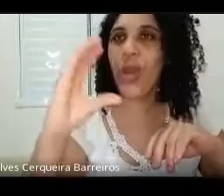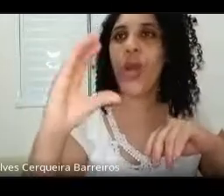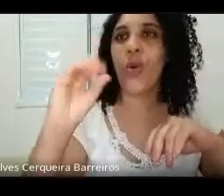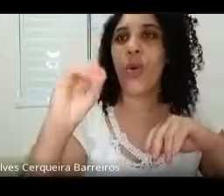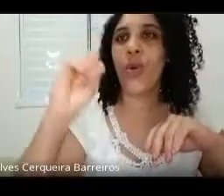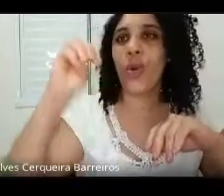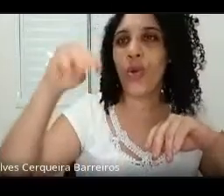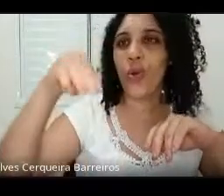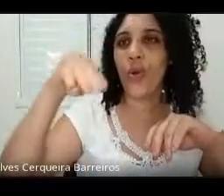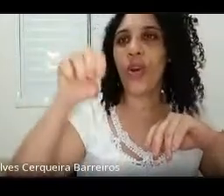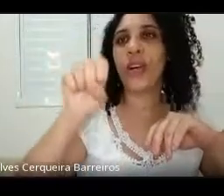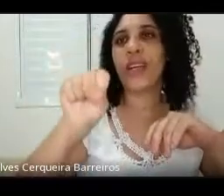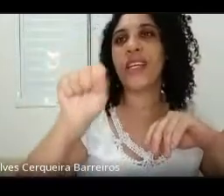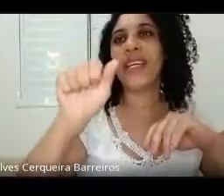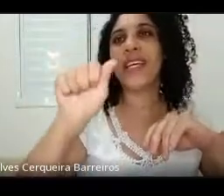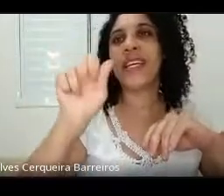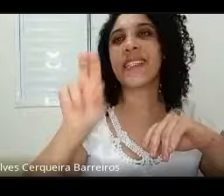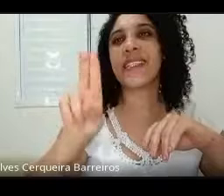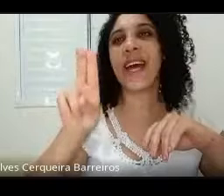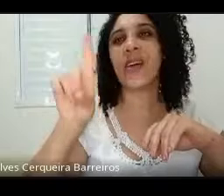Estou com